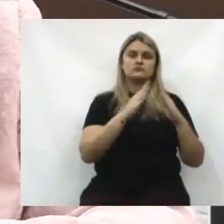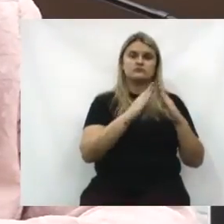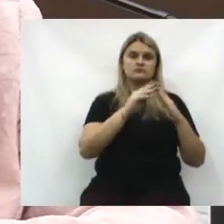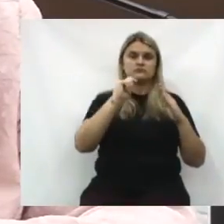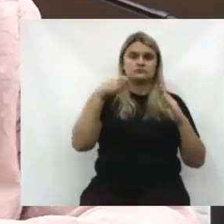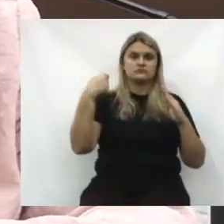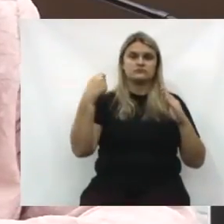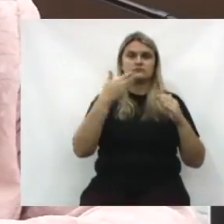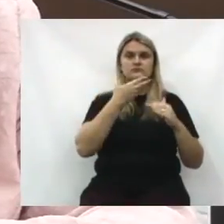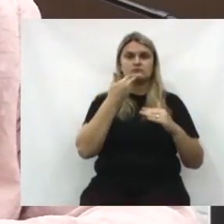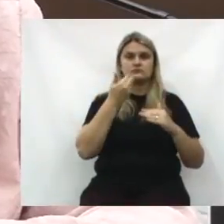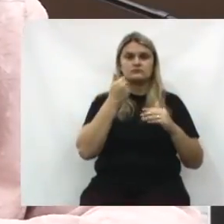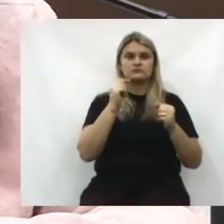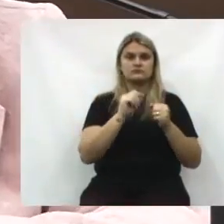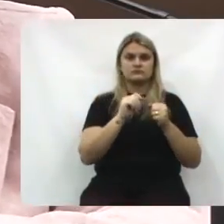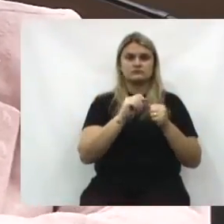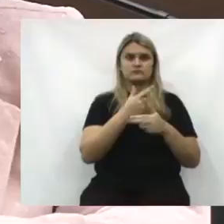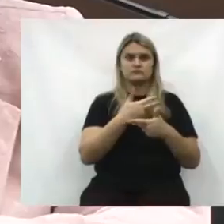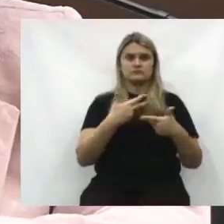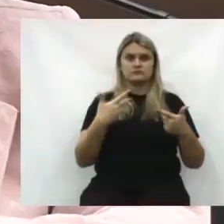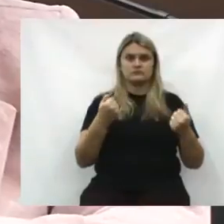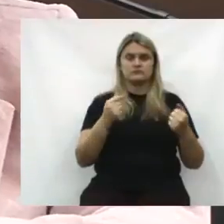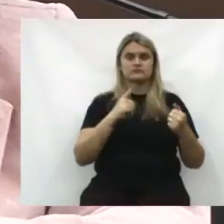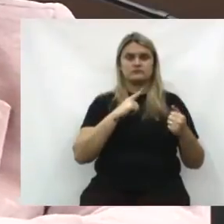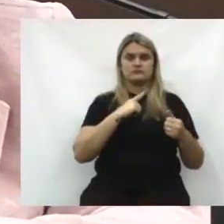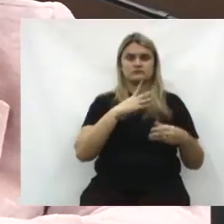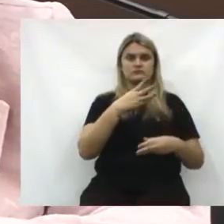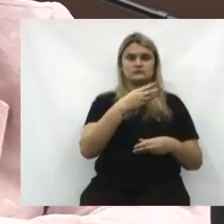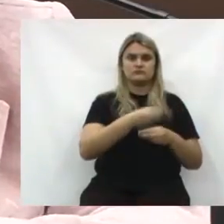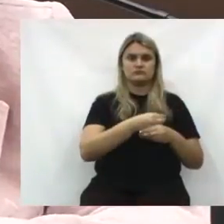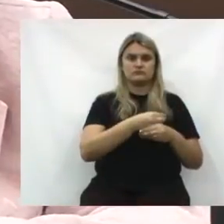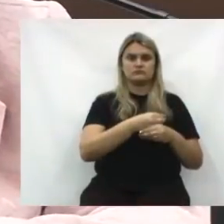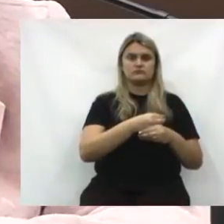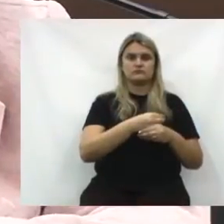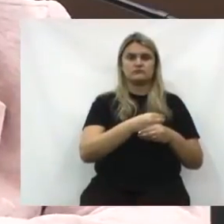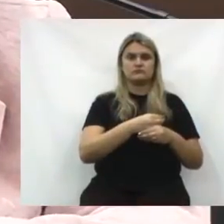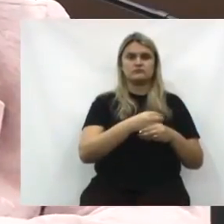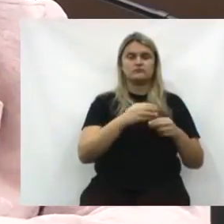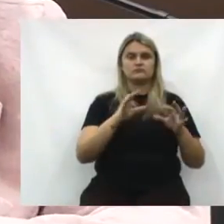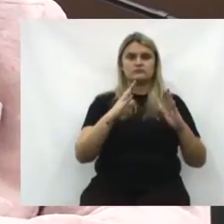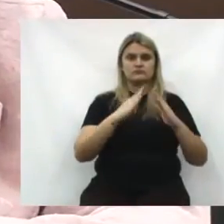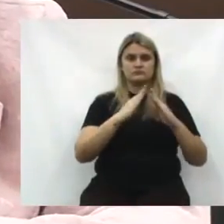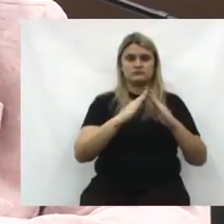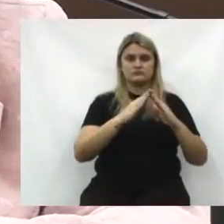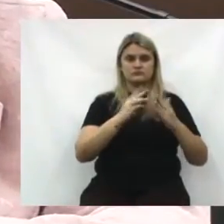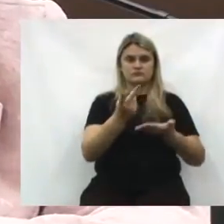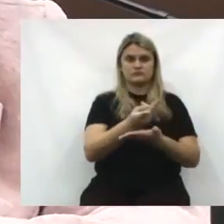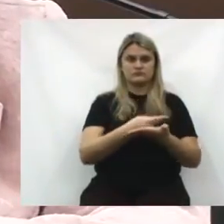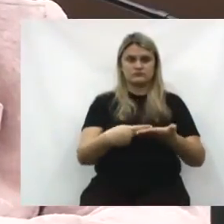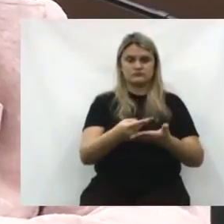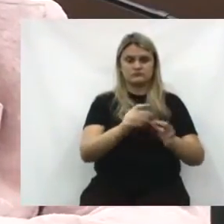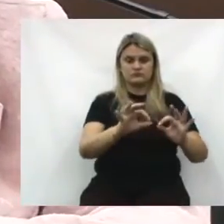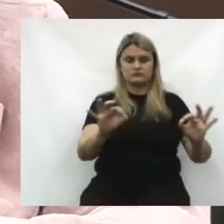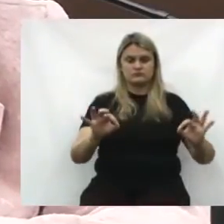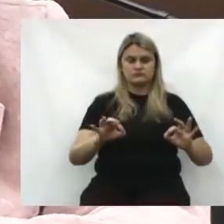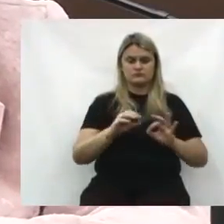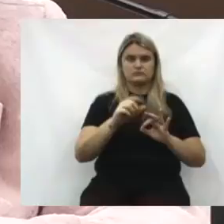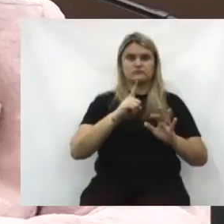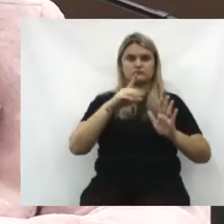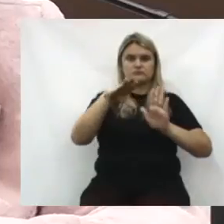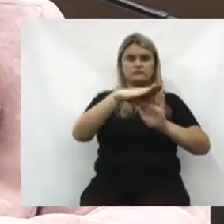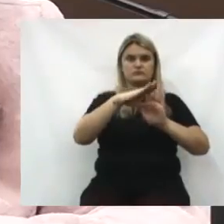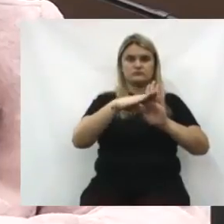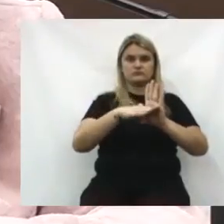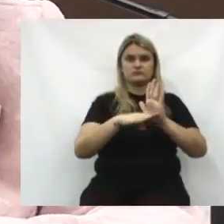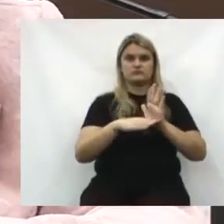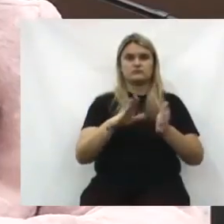com relação às benfeitorias, onde segue anexo planta baixa da construção